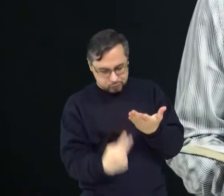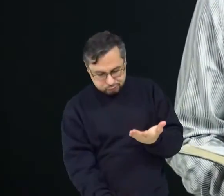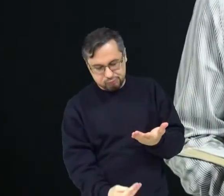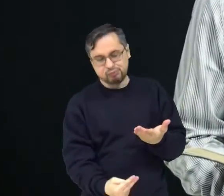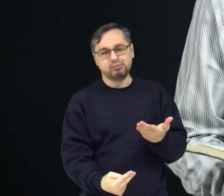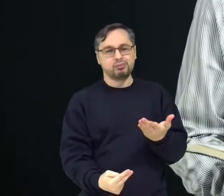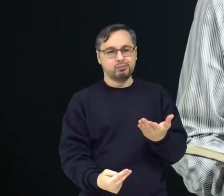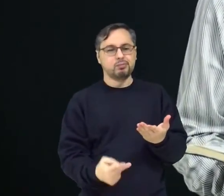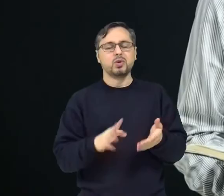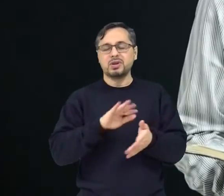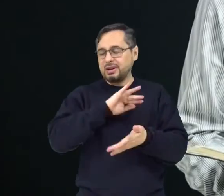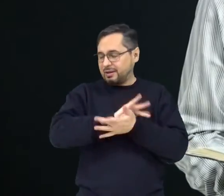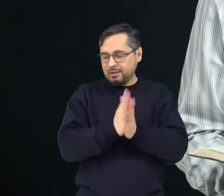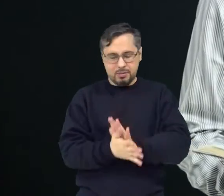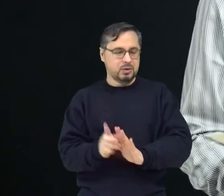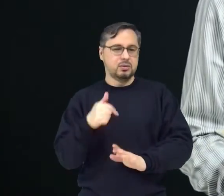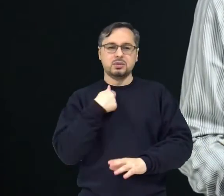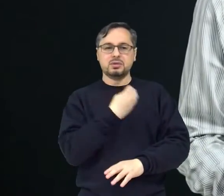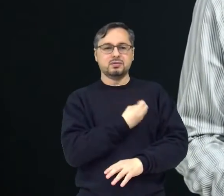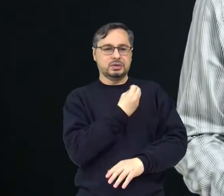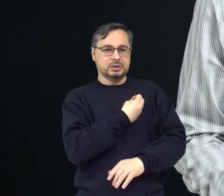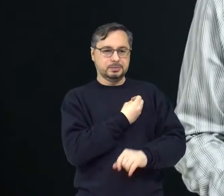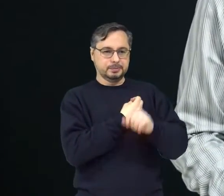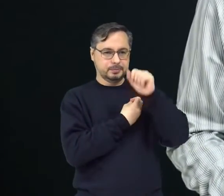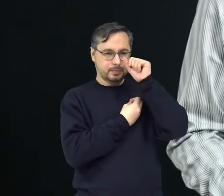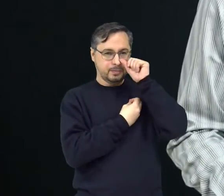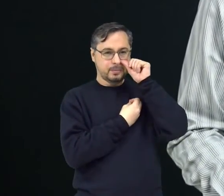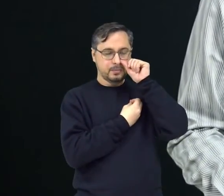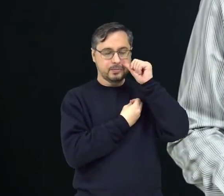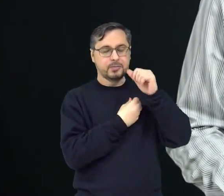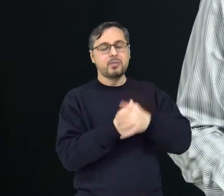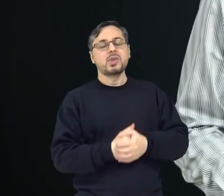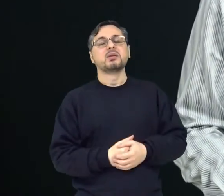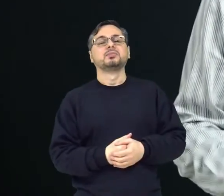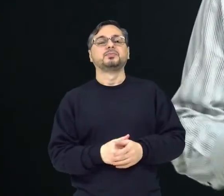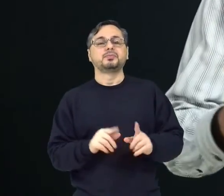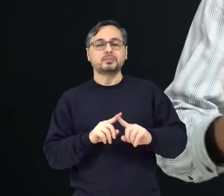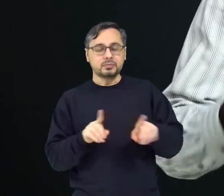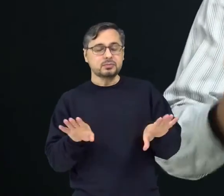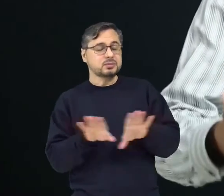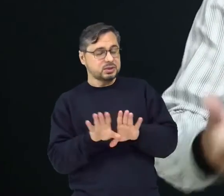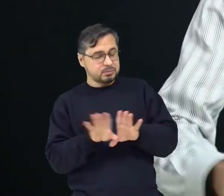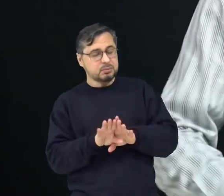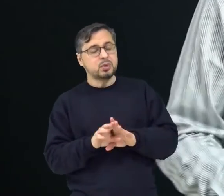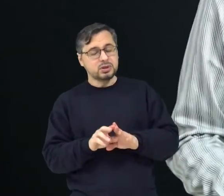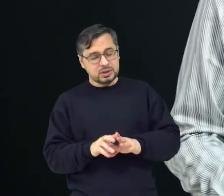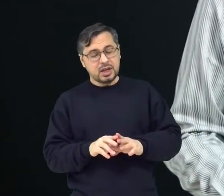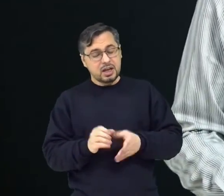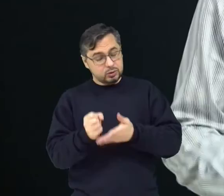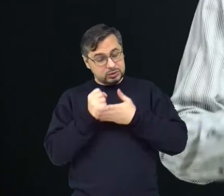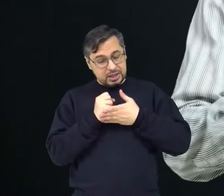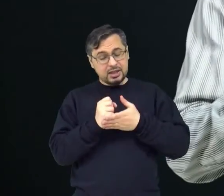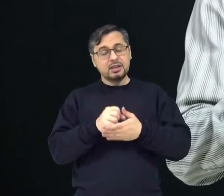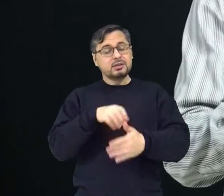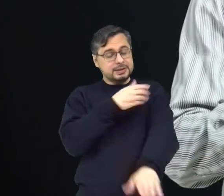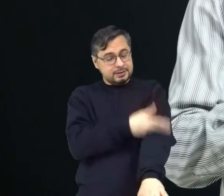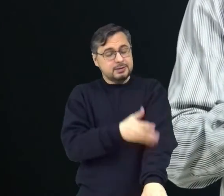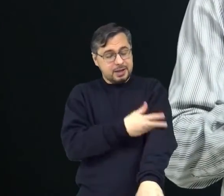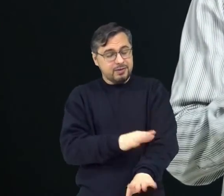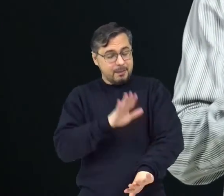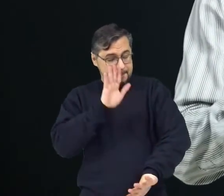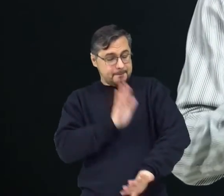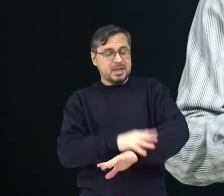nos prostrar, como também pode tornar-nos mais fortes. A